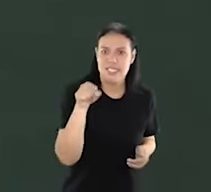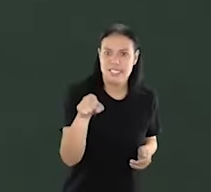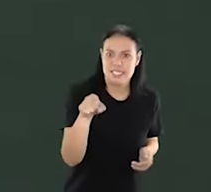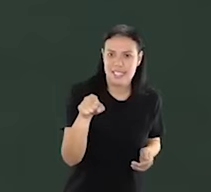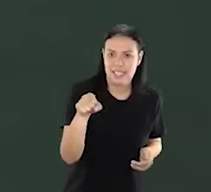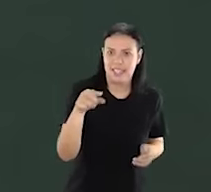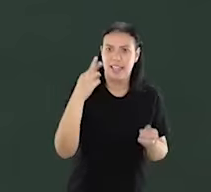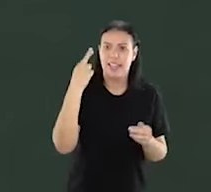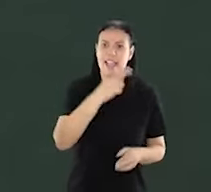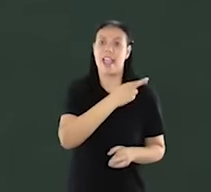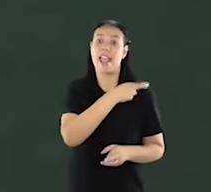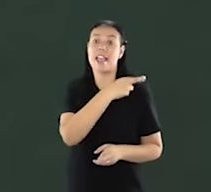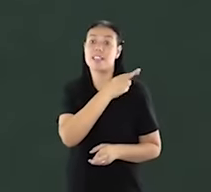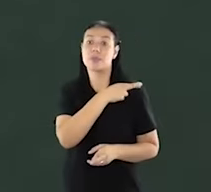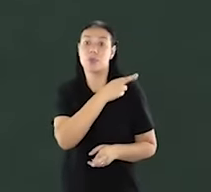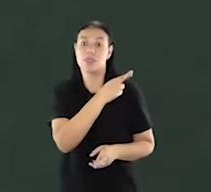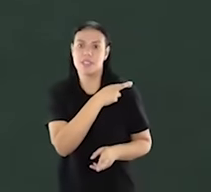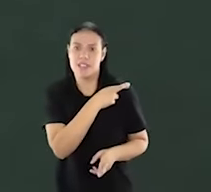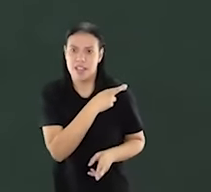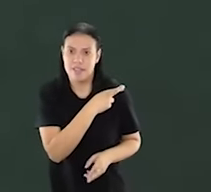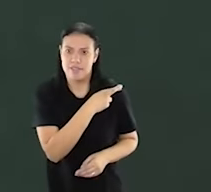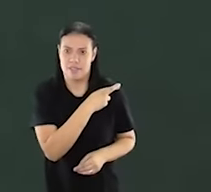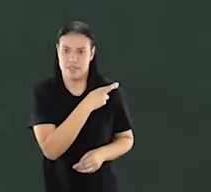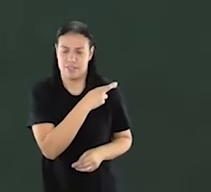de nós, atalaias, o sangue dele.